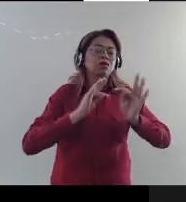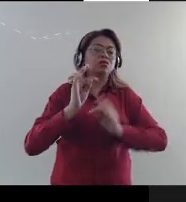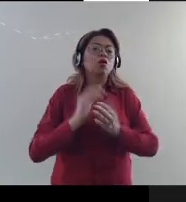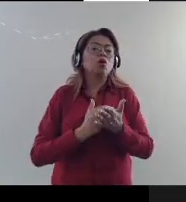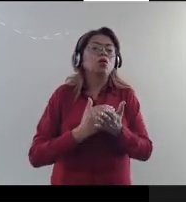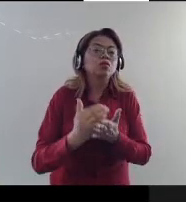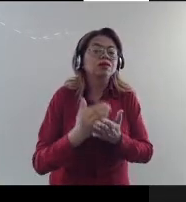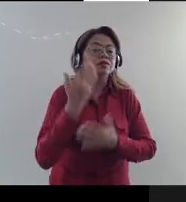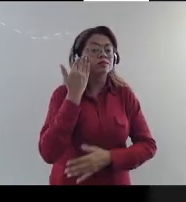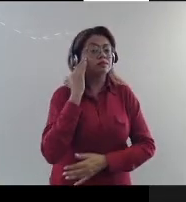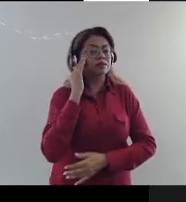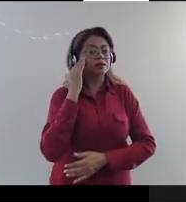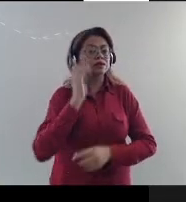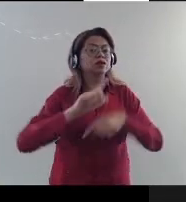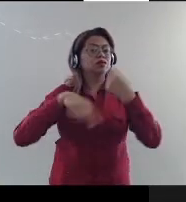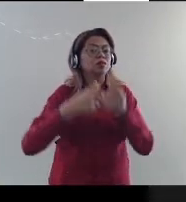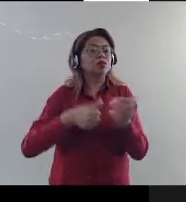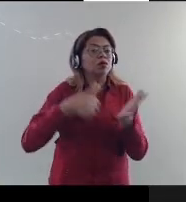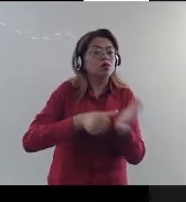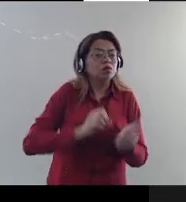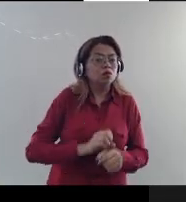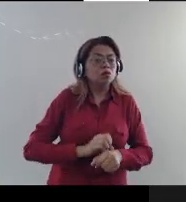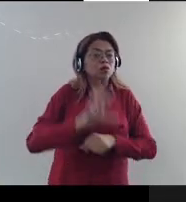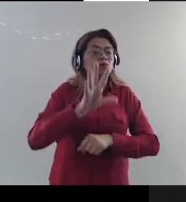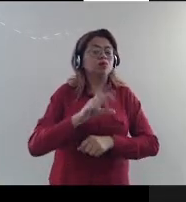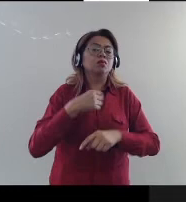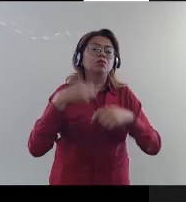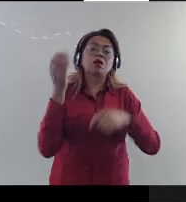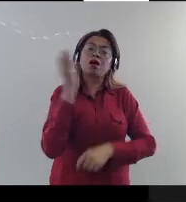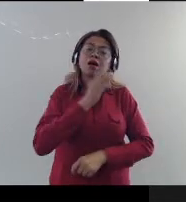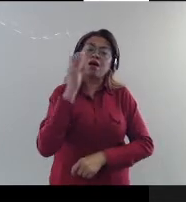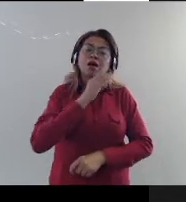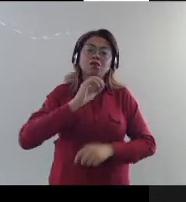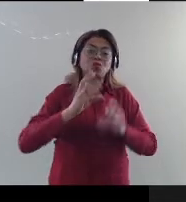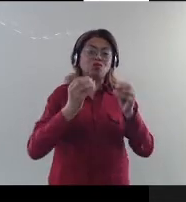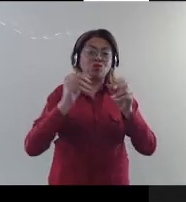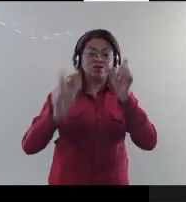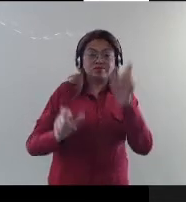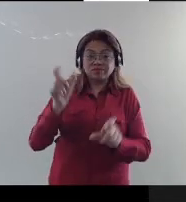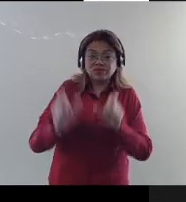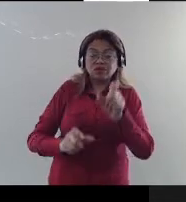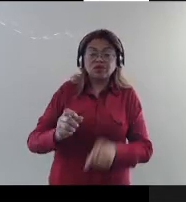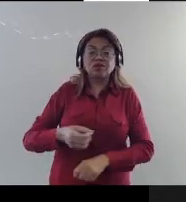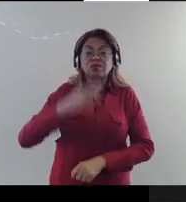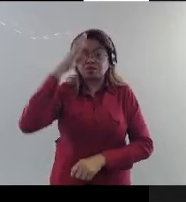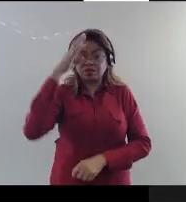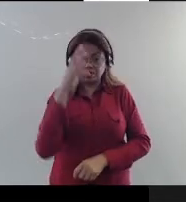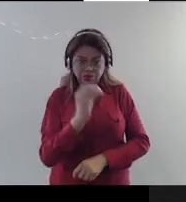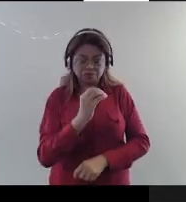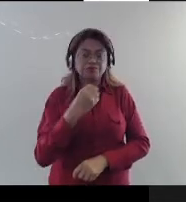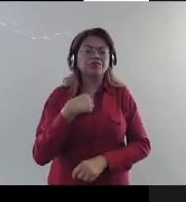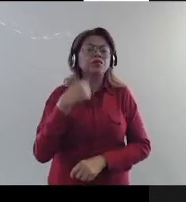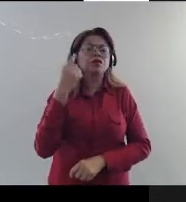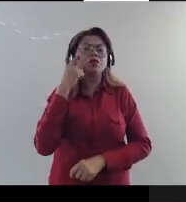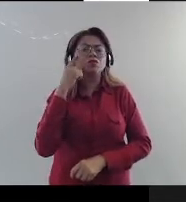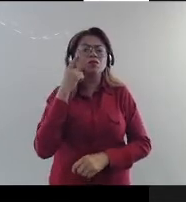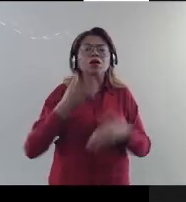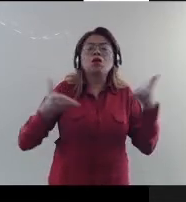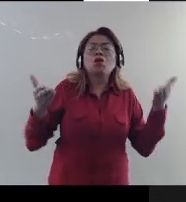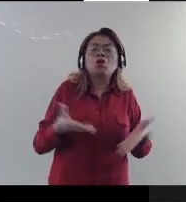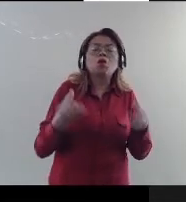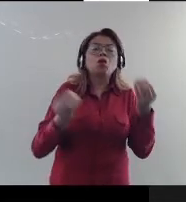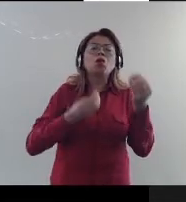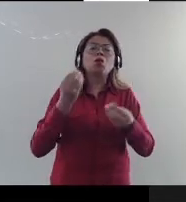uma coisa que deve ser impulsionada porque muitas pessoas vão ver. Então, essa questão. Então, pense o seguinte, como é que hoje alguém